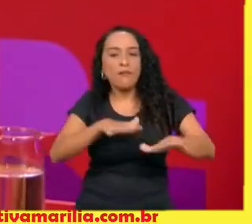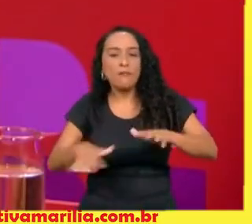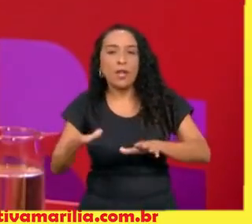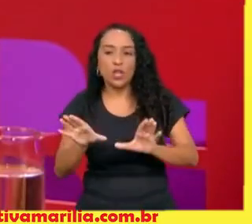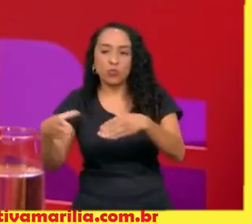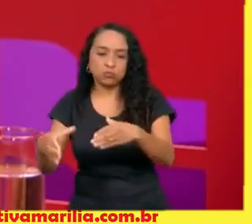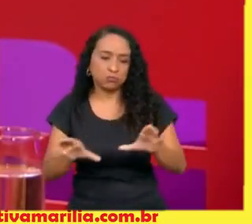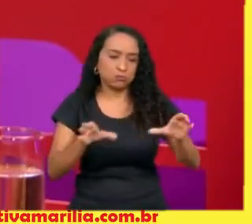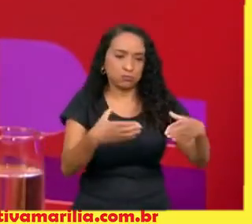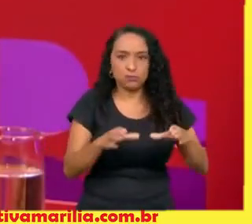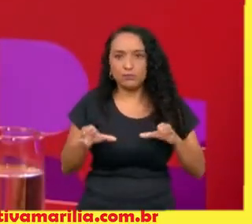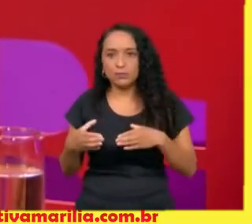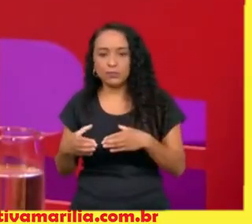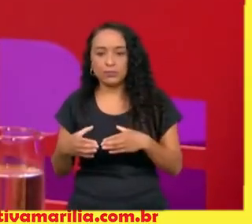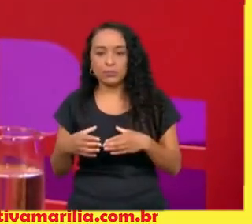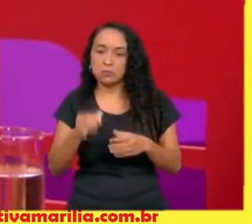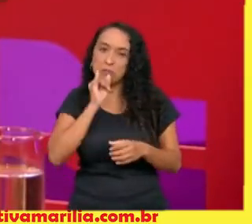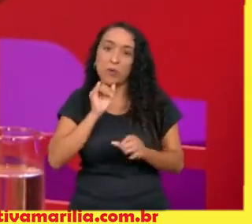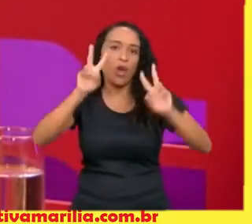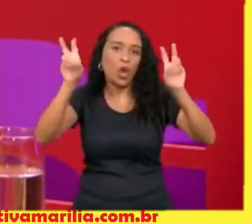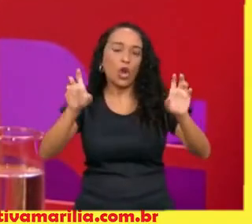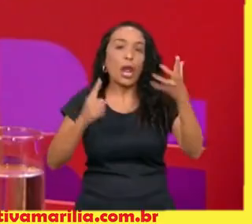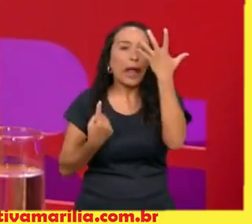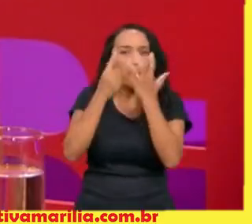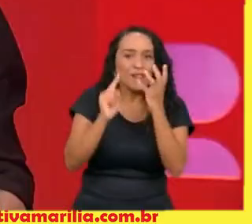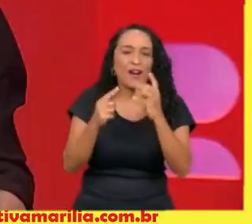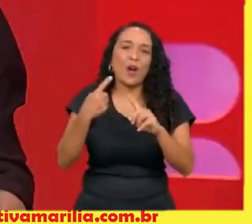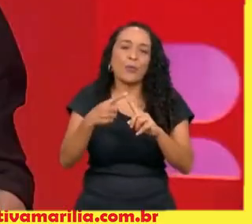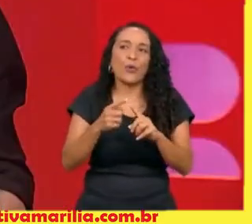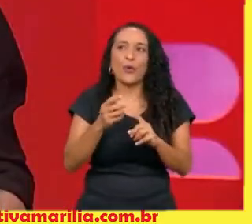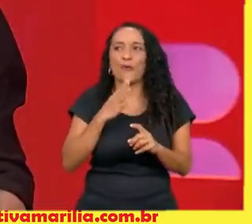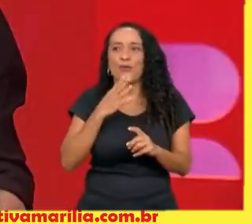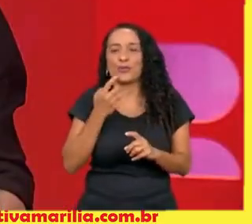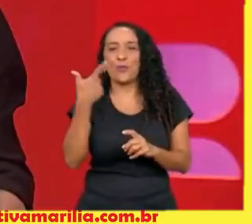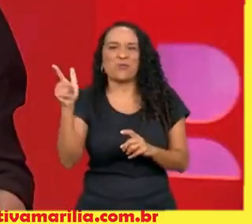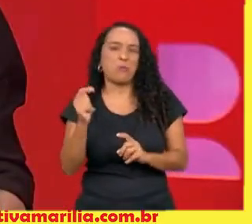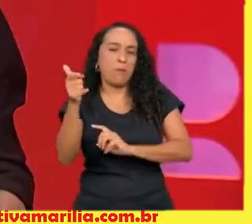massa, vou falar do carnaval porque talvez eu conheça poucos outros, né?